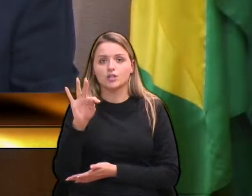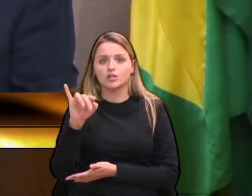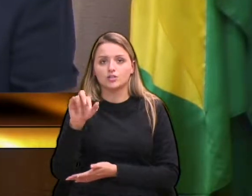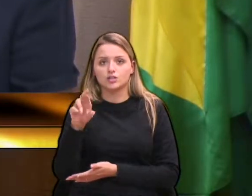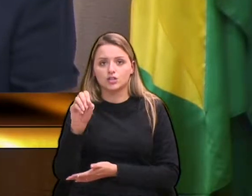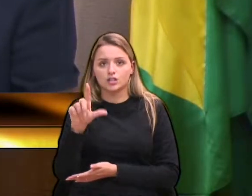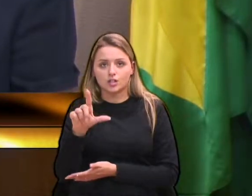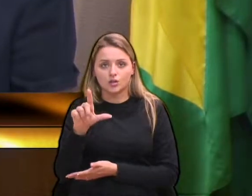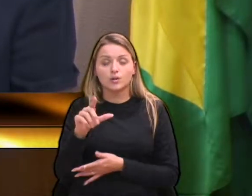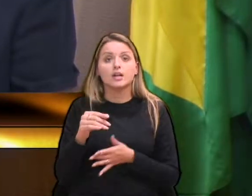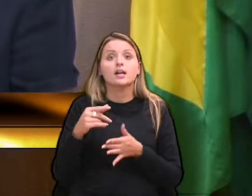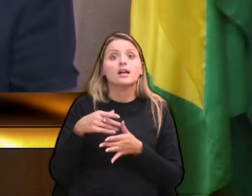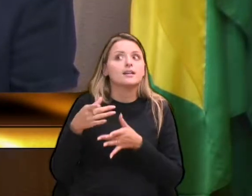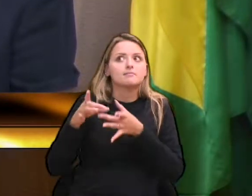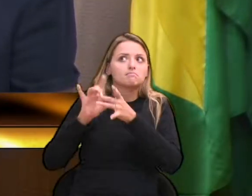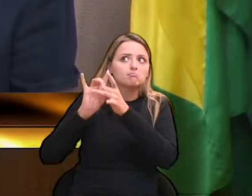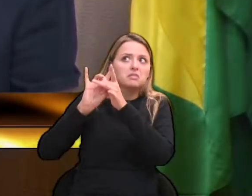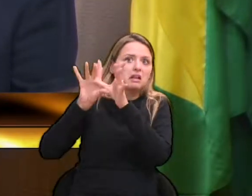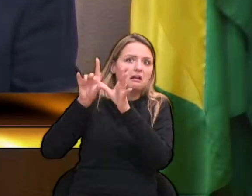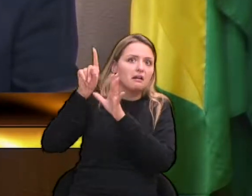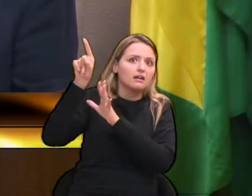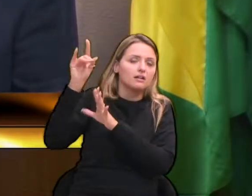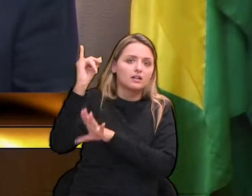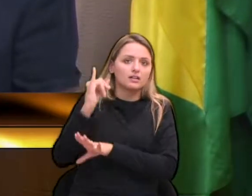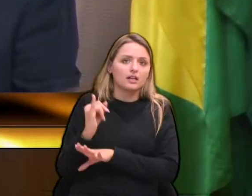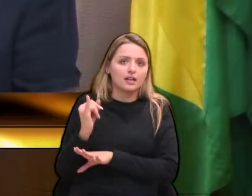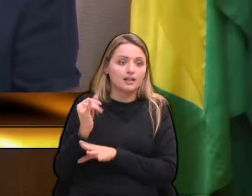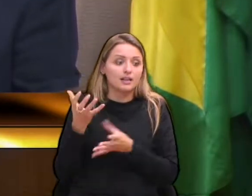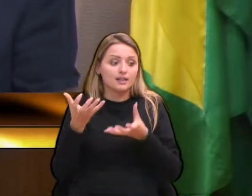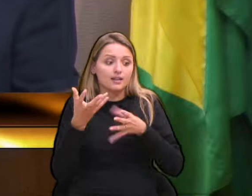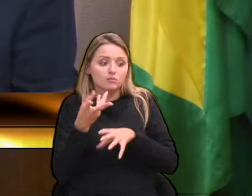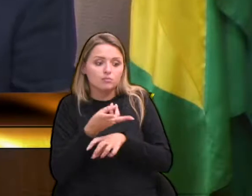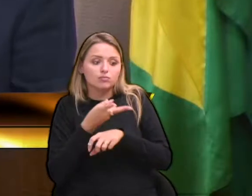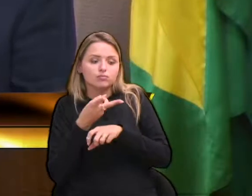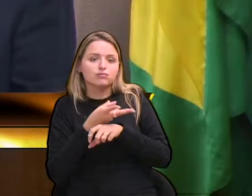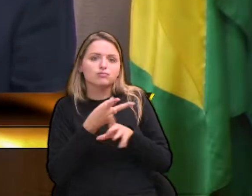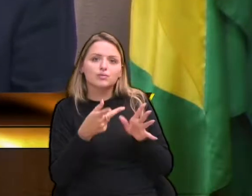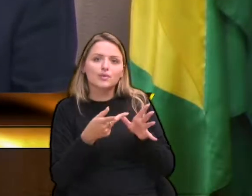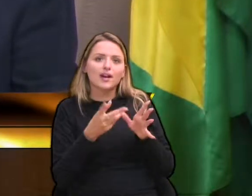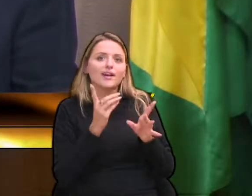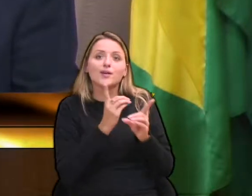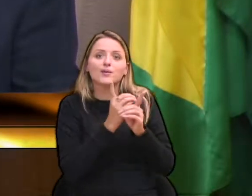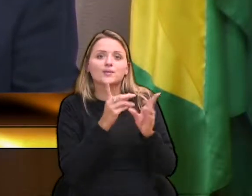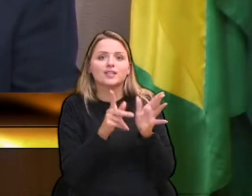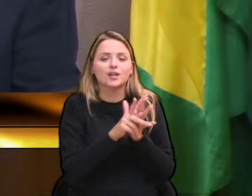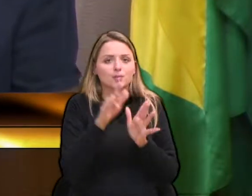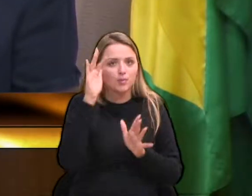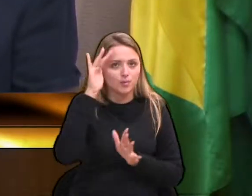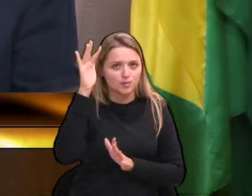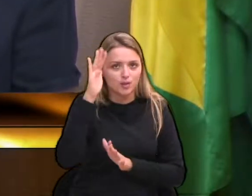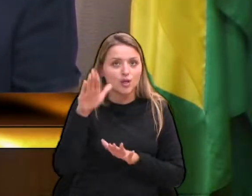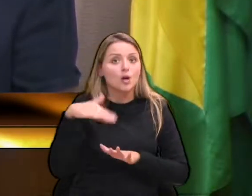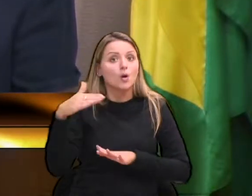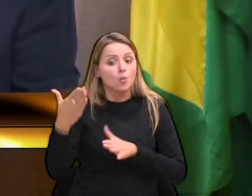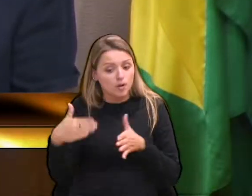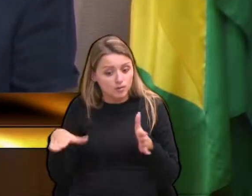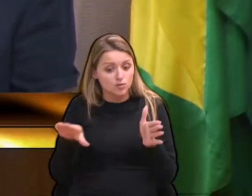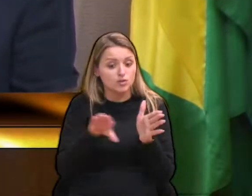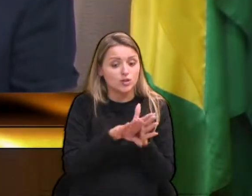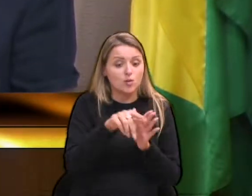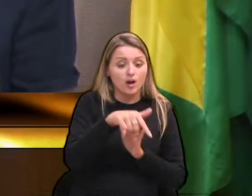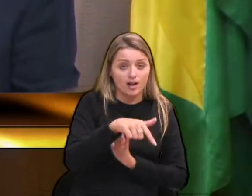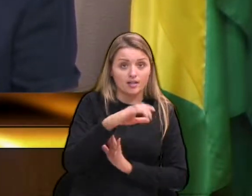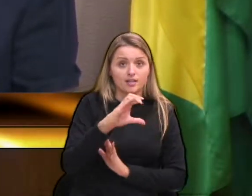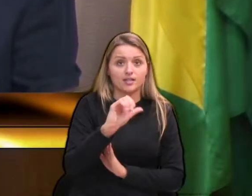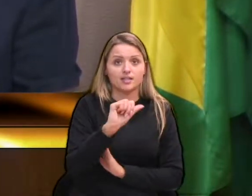deixaram a sua terra natal e partiram em busca de seus sonhos. Quando chegaram ao campo dos Bugres,